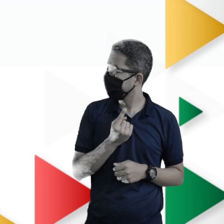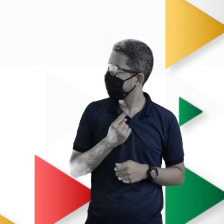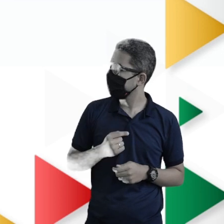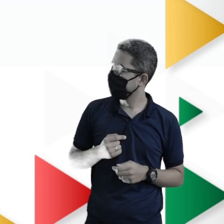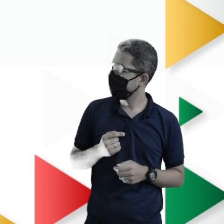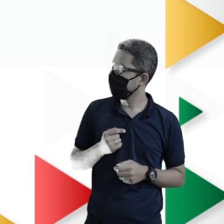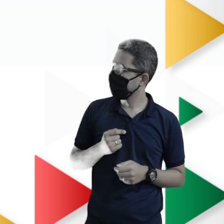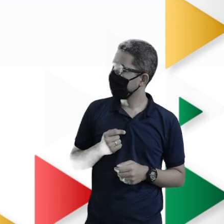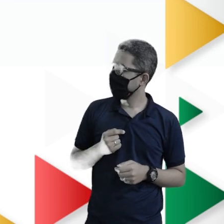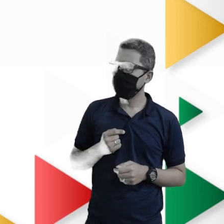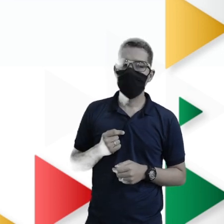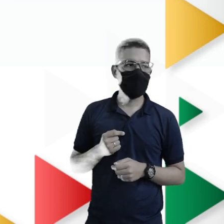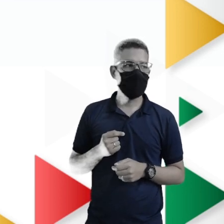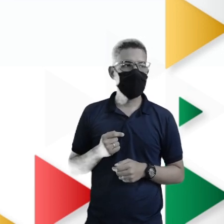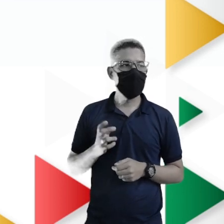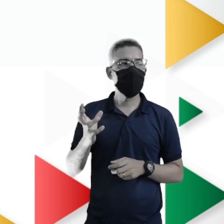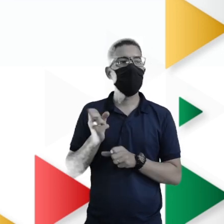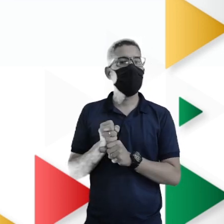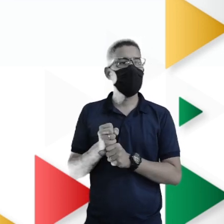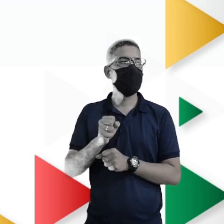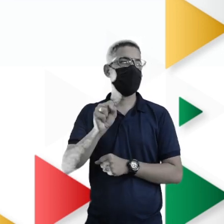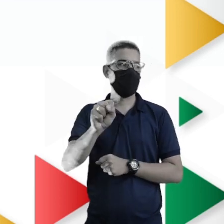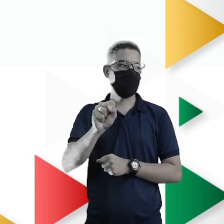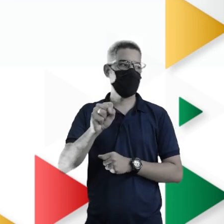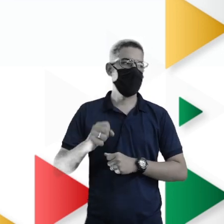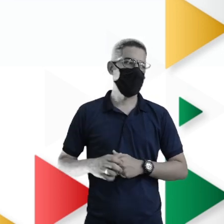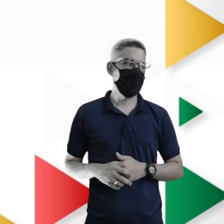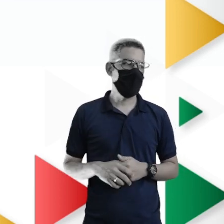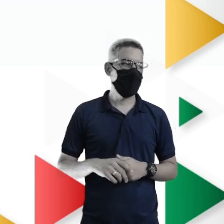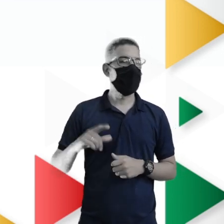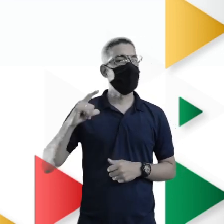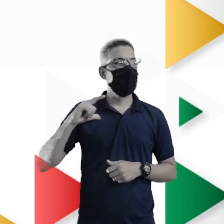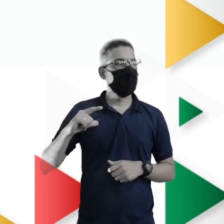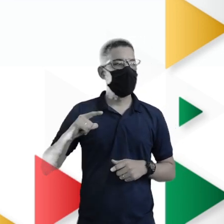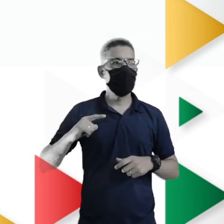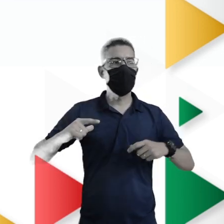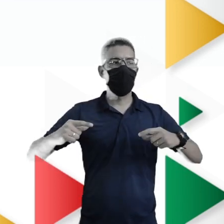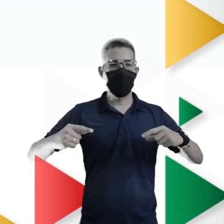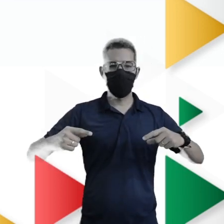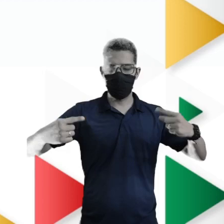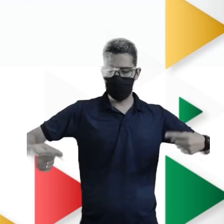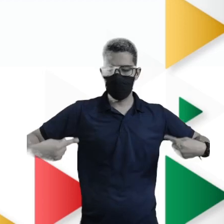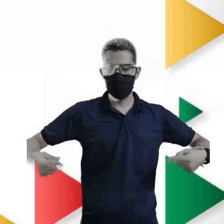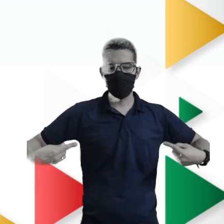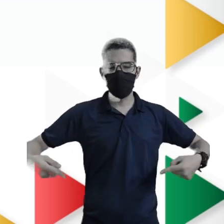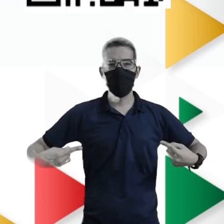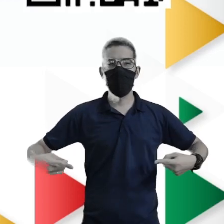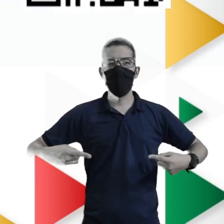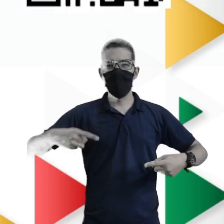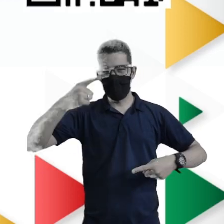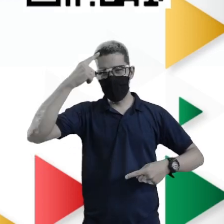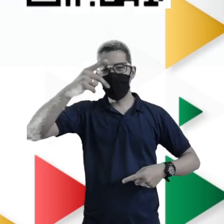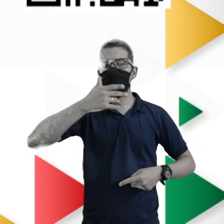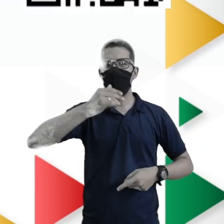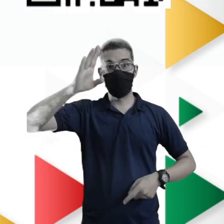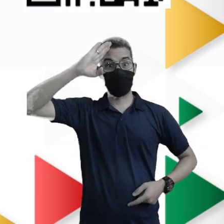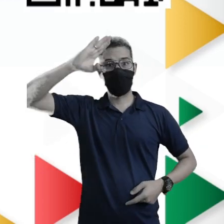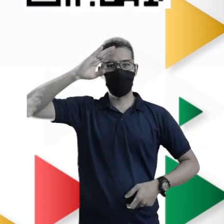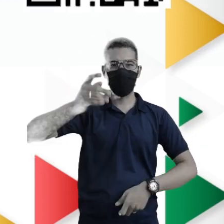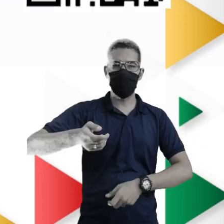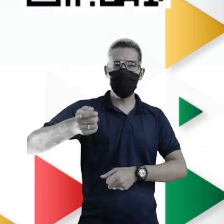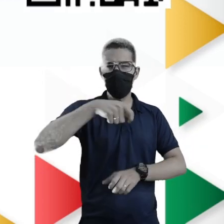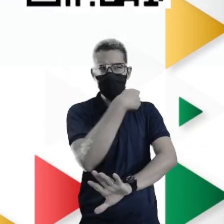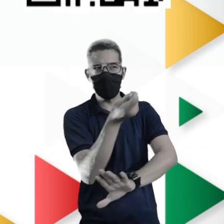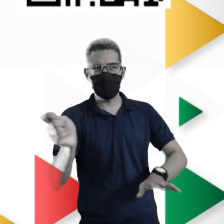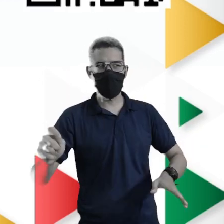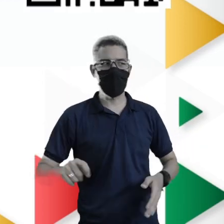viu aí? 8 partes. Fechou? Essa é a roda aí os gladiadores, vamos falar assim, né? Quer